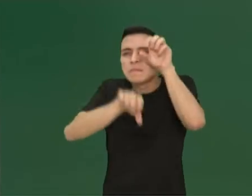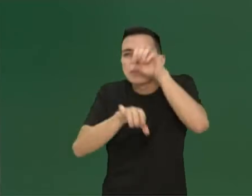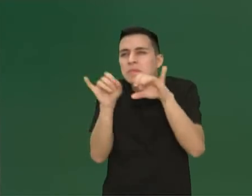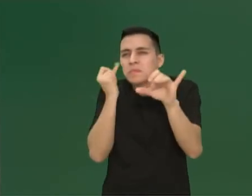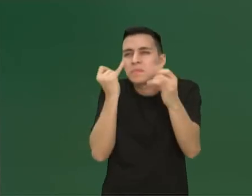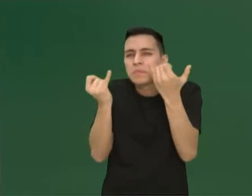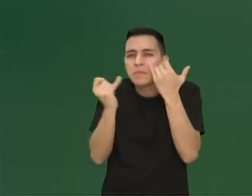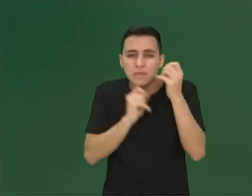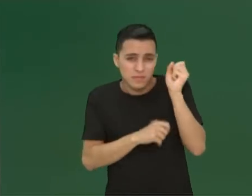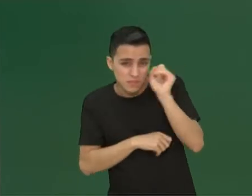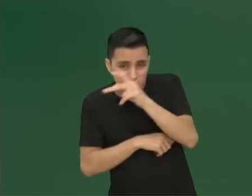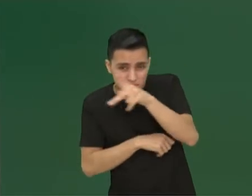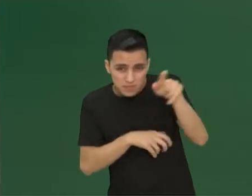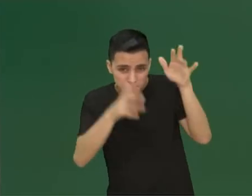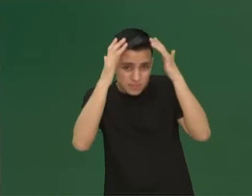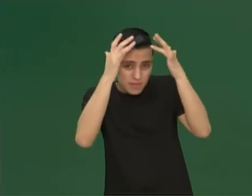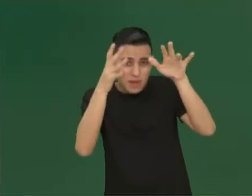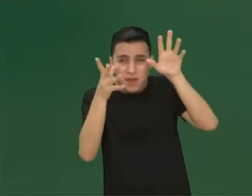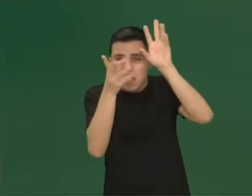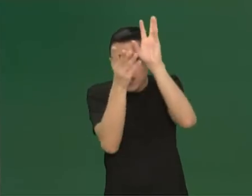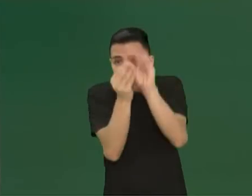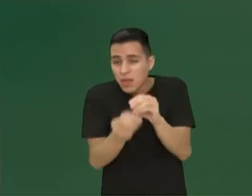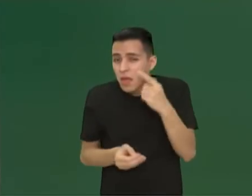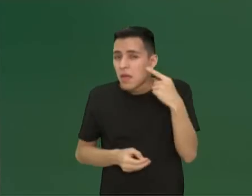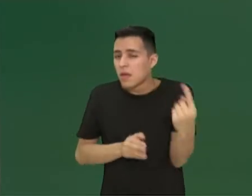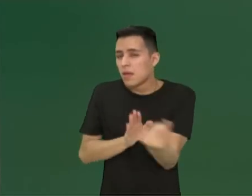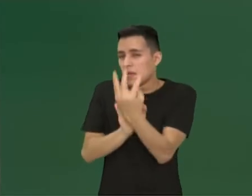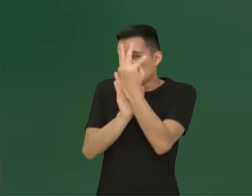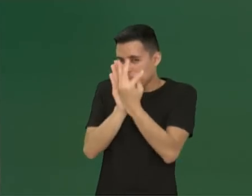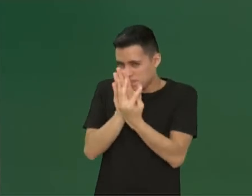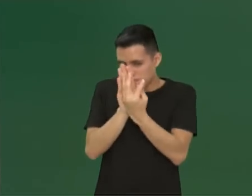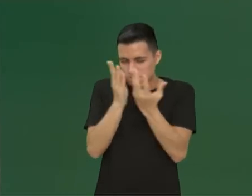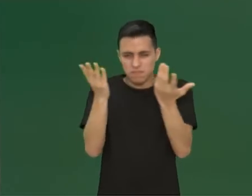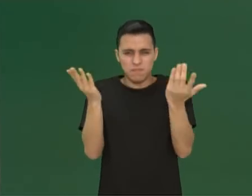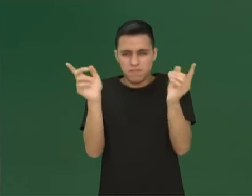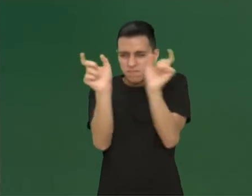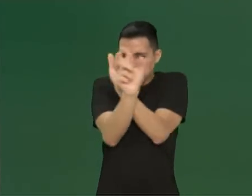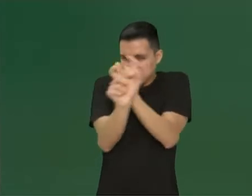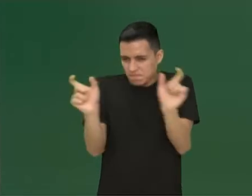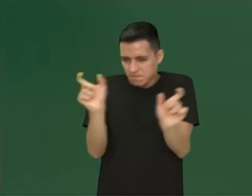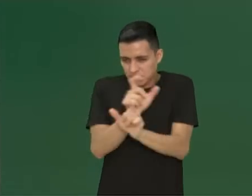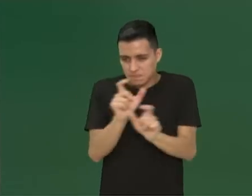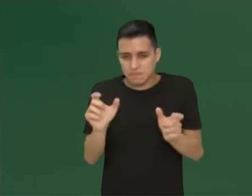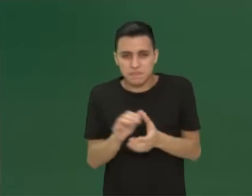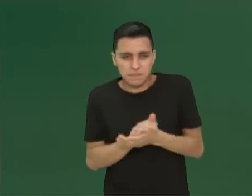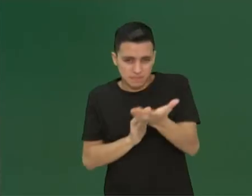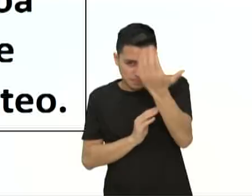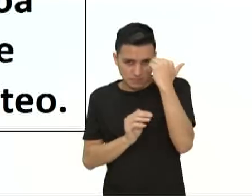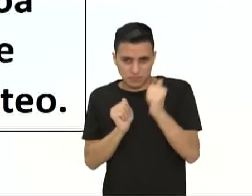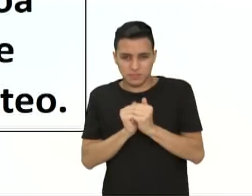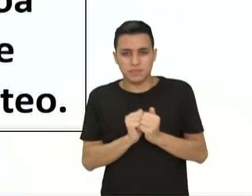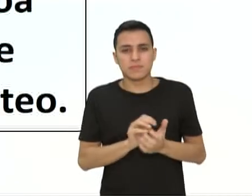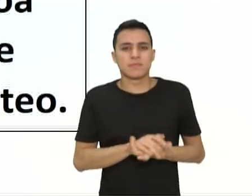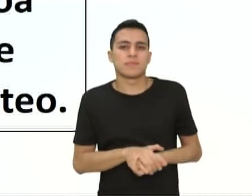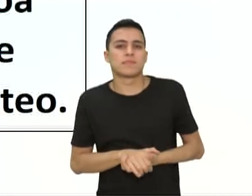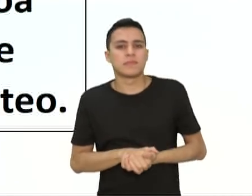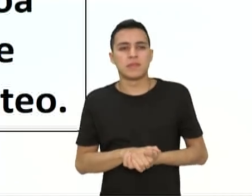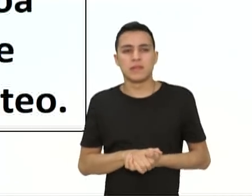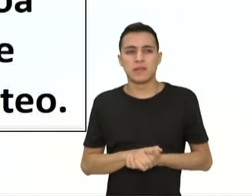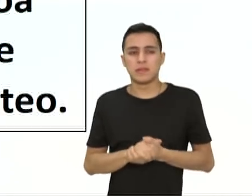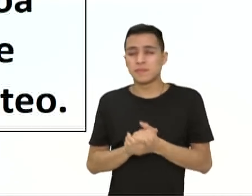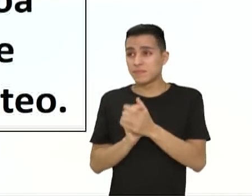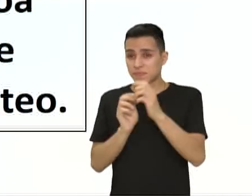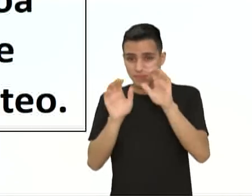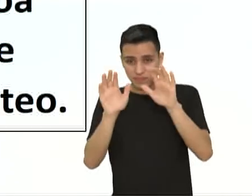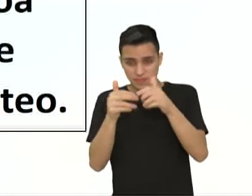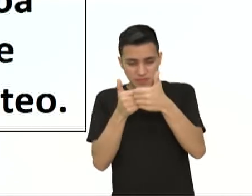que o seu cérebro conseguiu interpretar esse texto, mesmo ele estando embaralhado? Vamos lá comigo. De